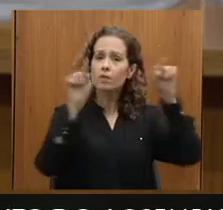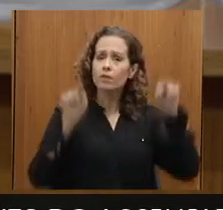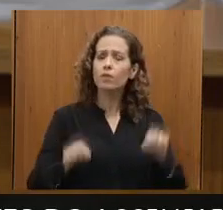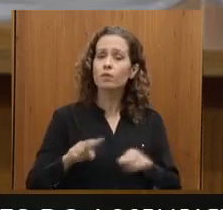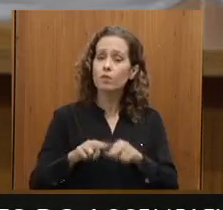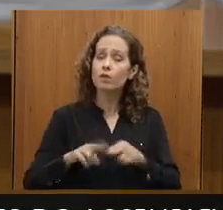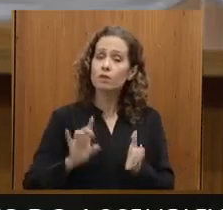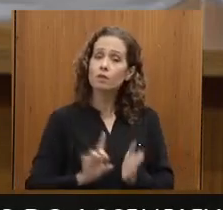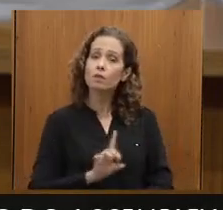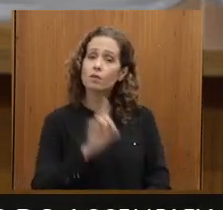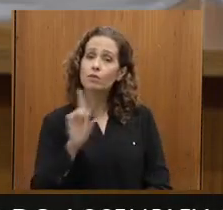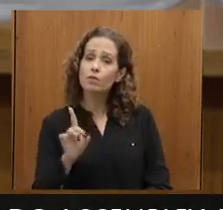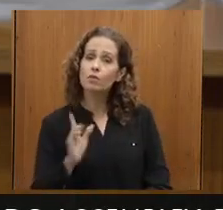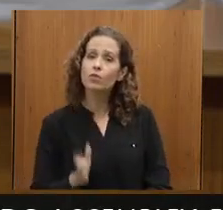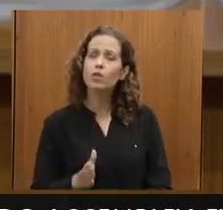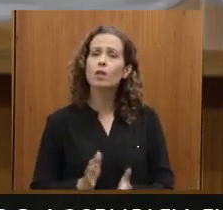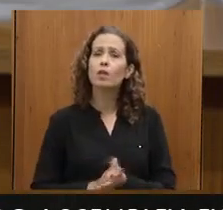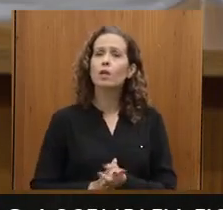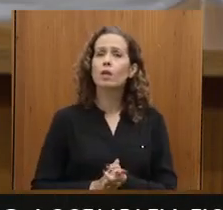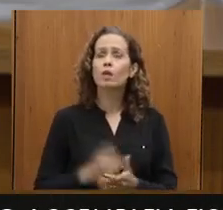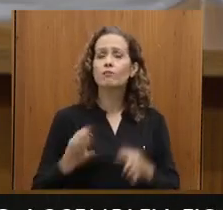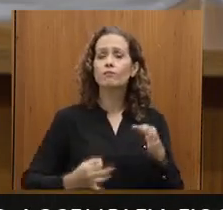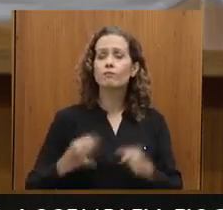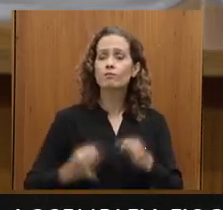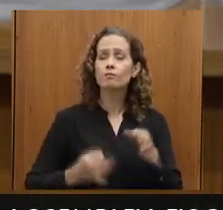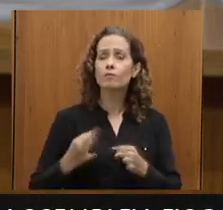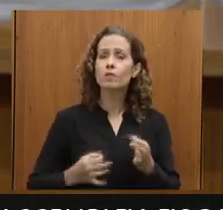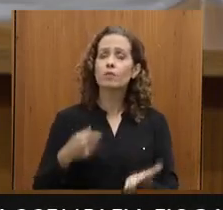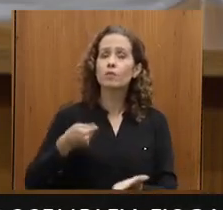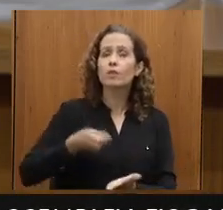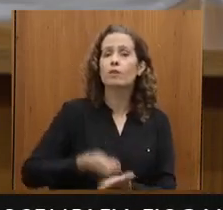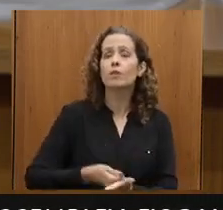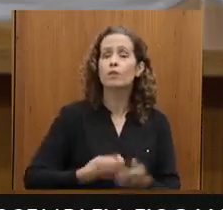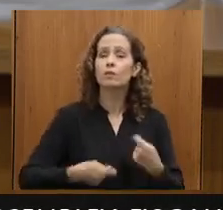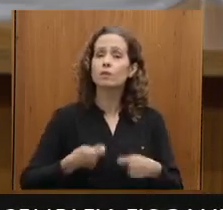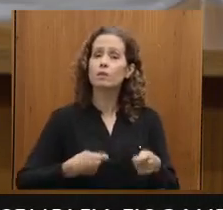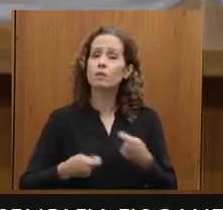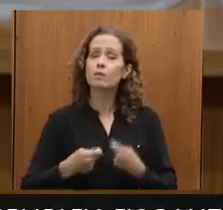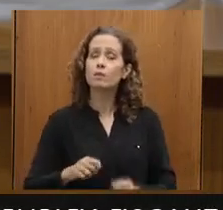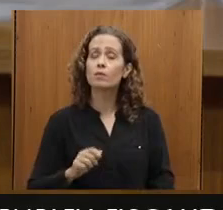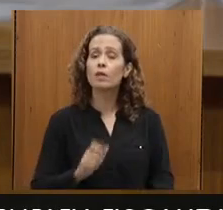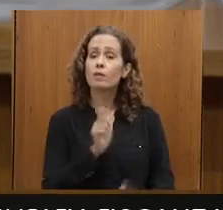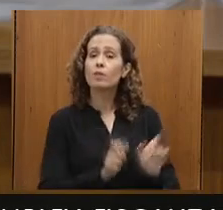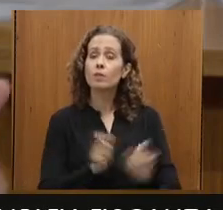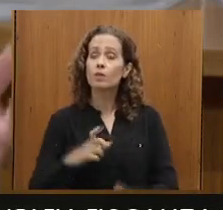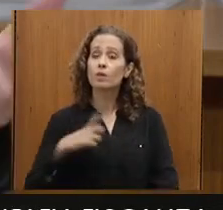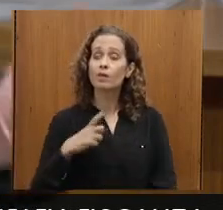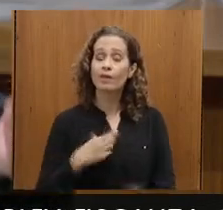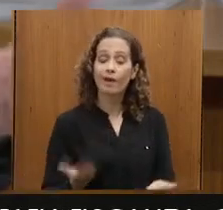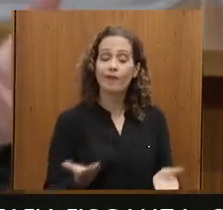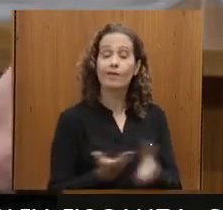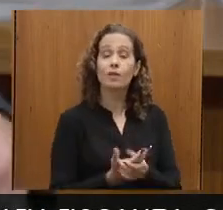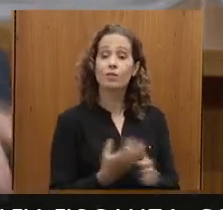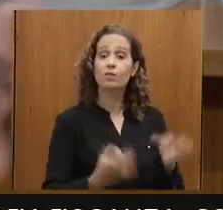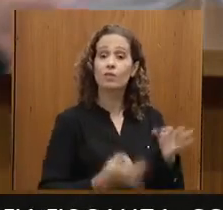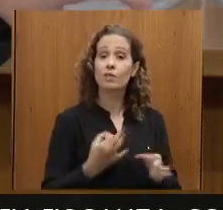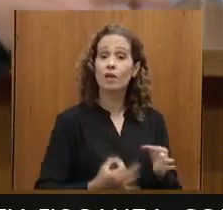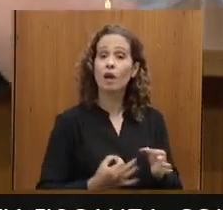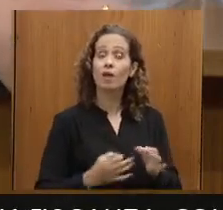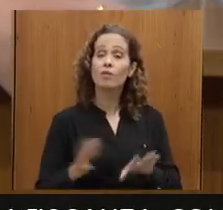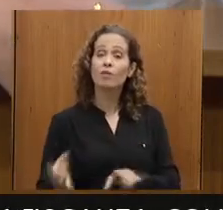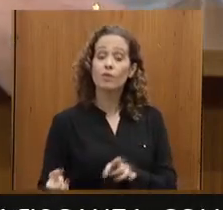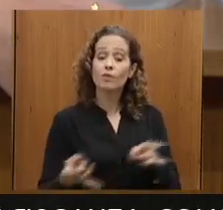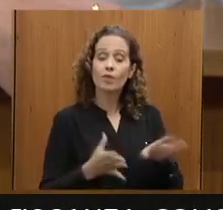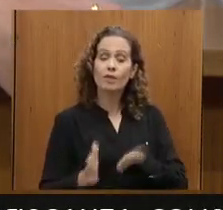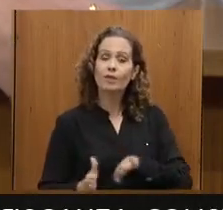orientação jurídica de não realização do pagamento administrativo para quem tem ação judicial, eles foram excluídos,